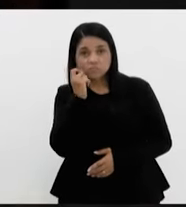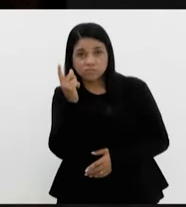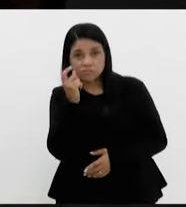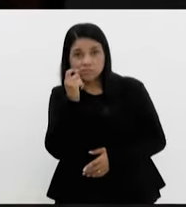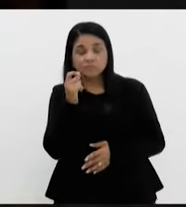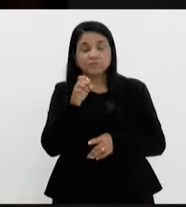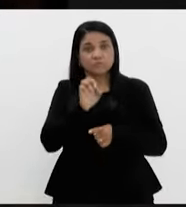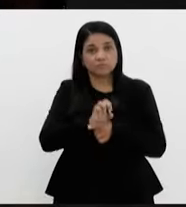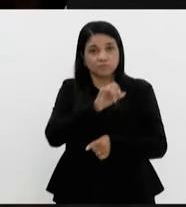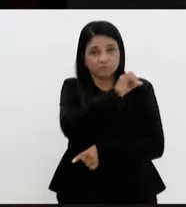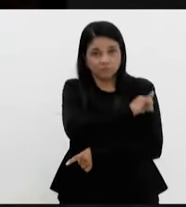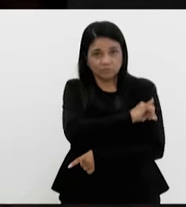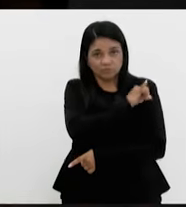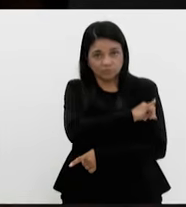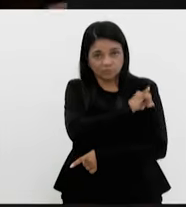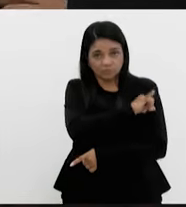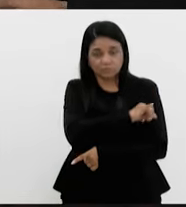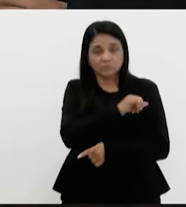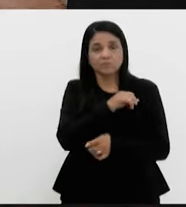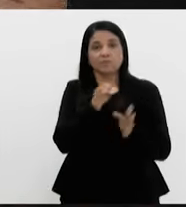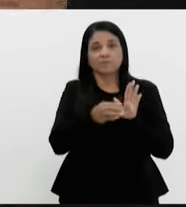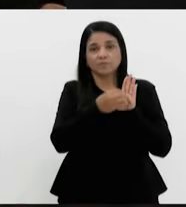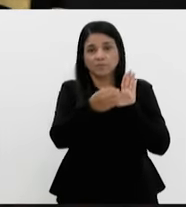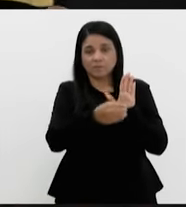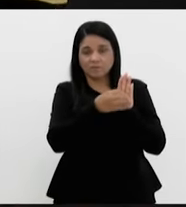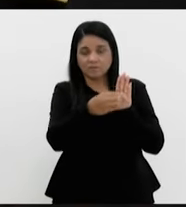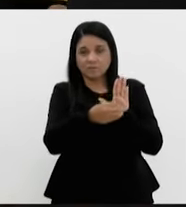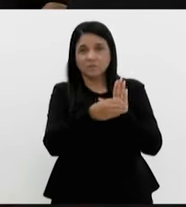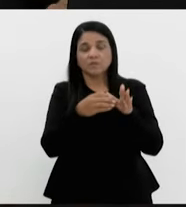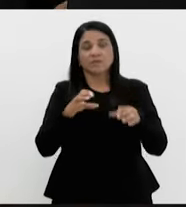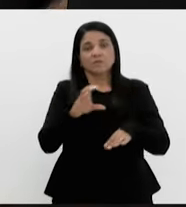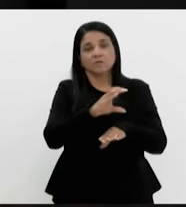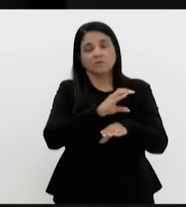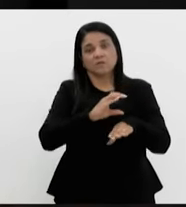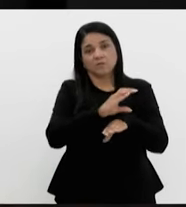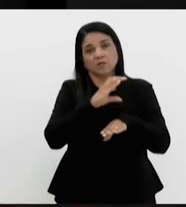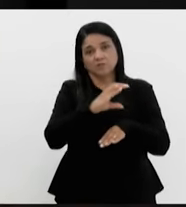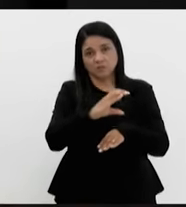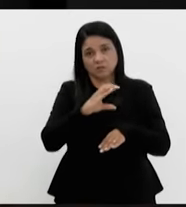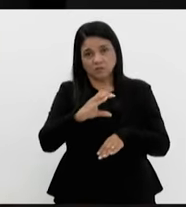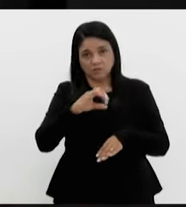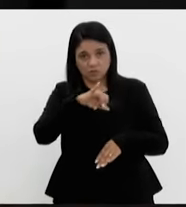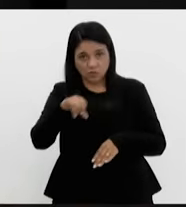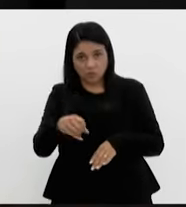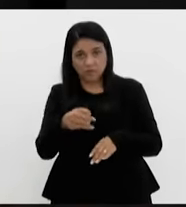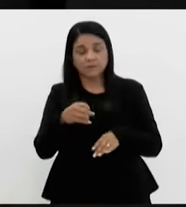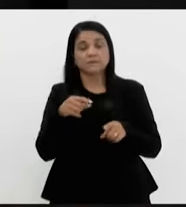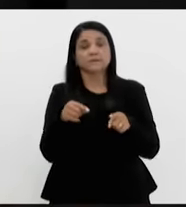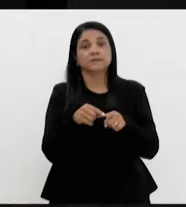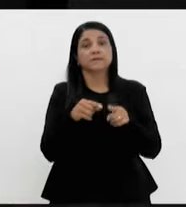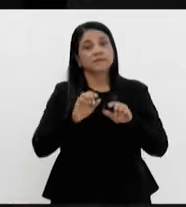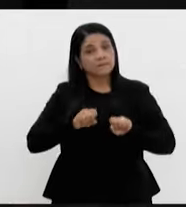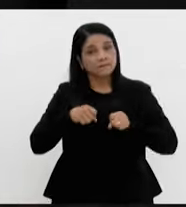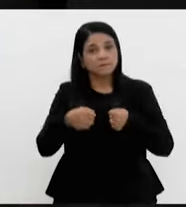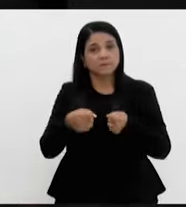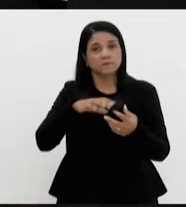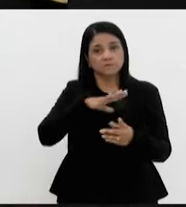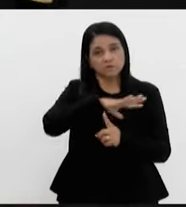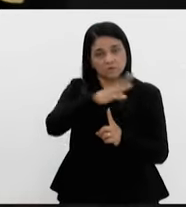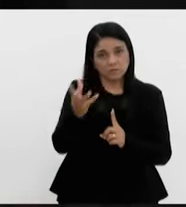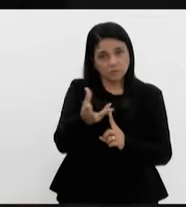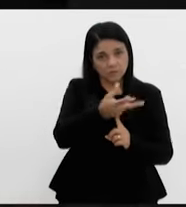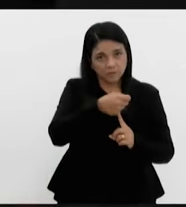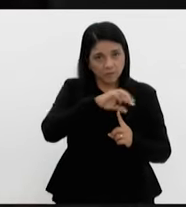Janeiro. Pareceres das comissões Constituição e Justiça pela Juridicidade, de Defesa do Meio Ambiente